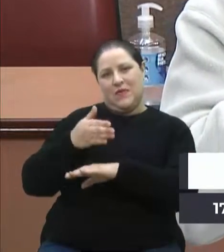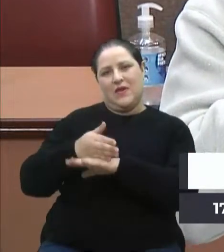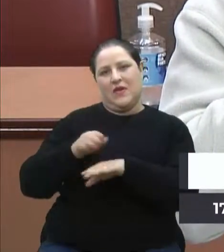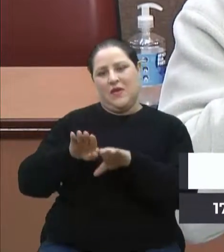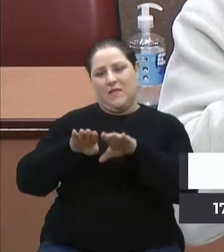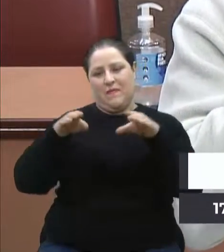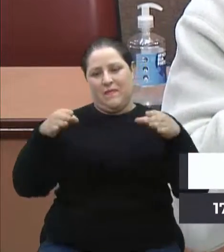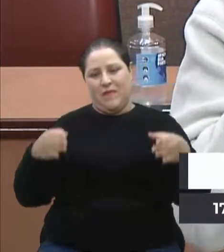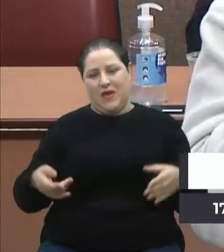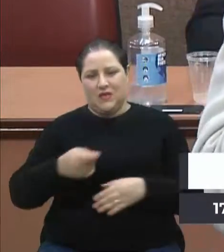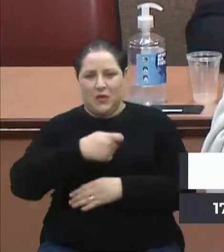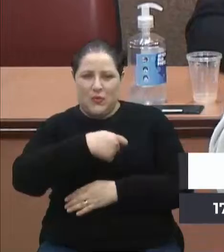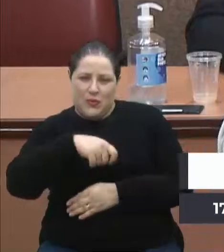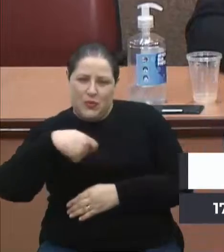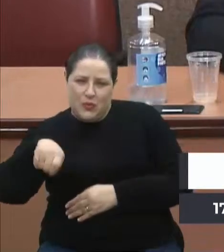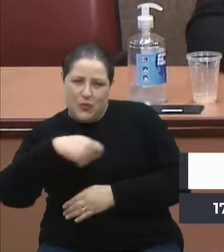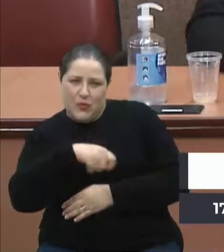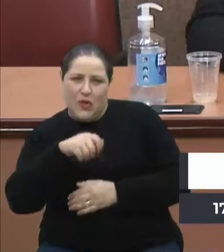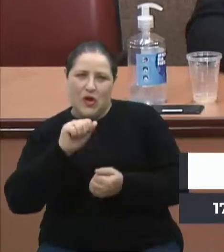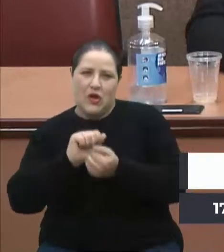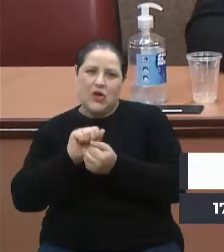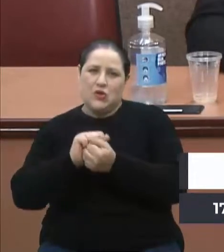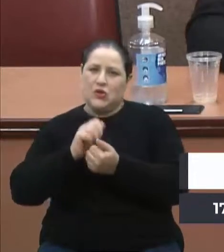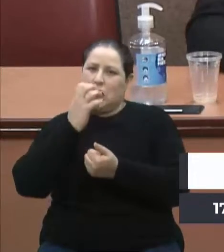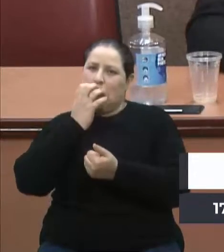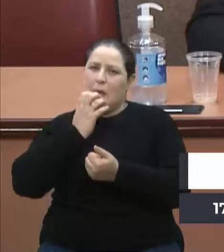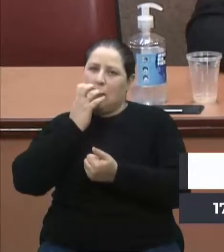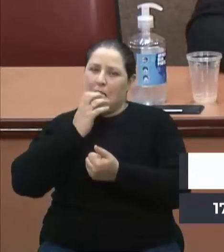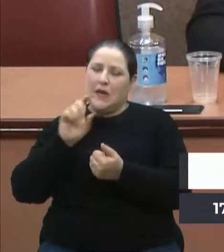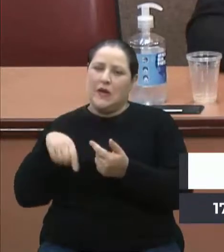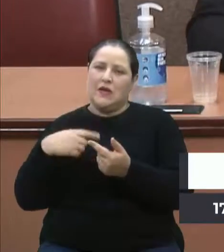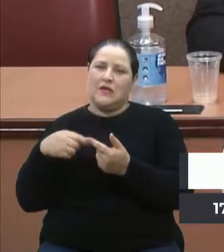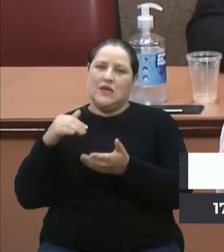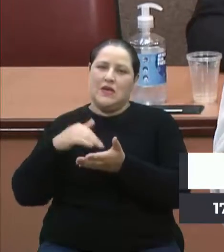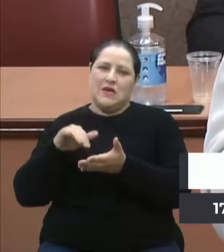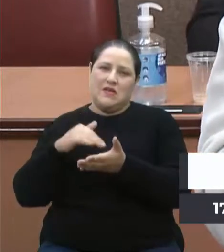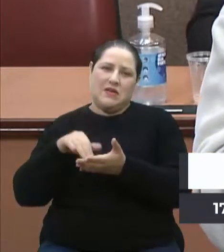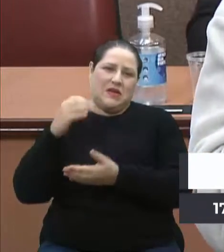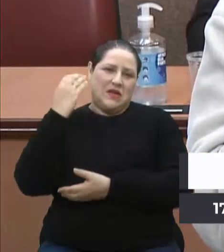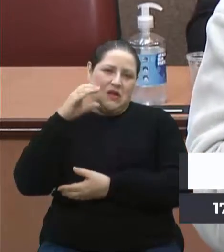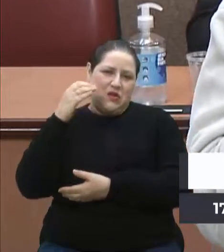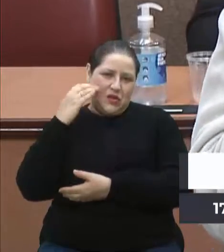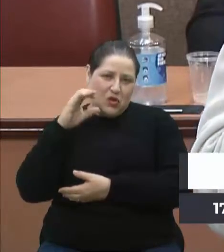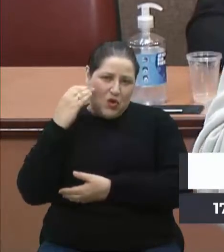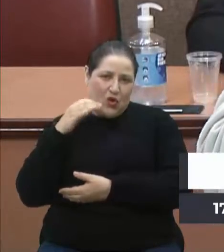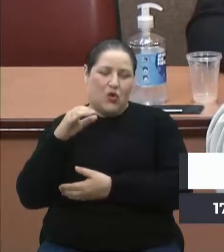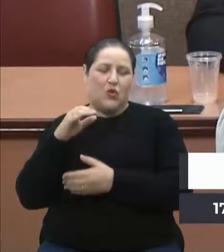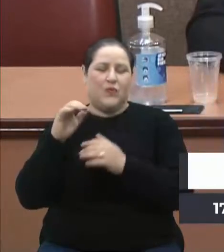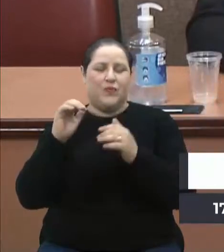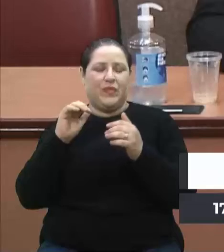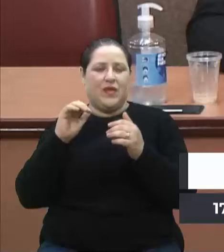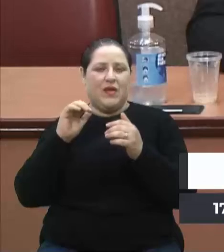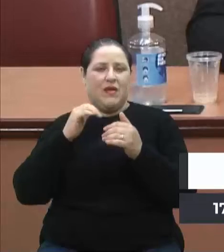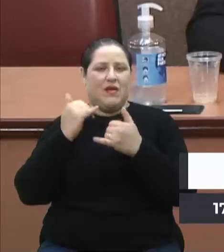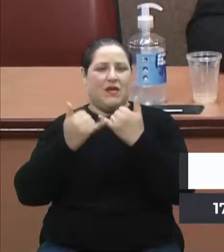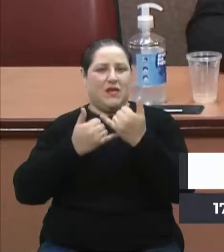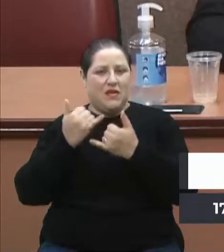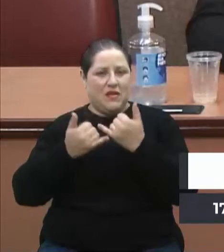juntamente com o meu colega Vereador camelos secretário de esporte e lazer se Tom então a gente